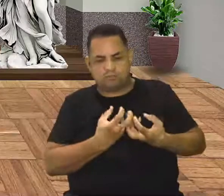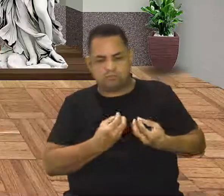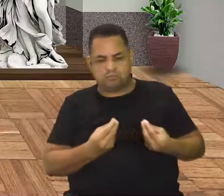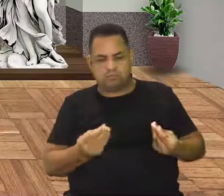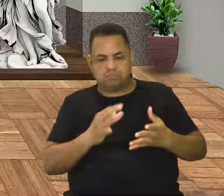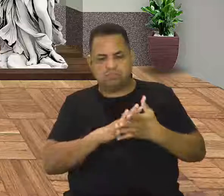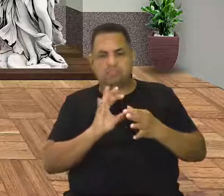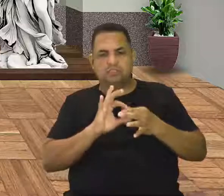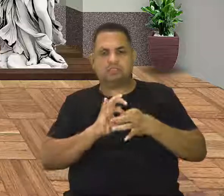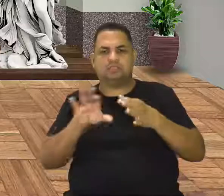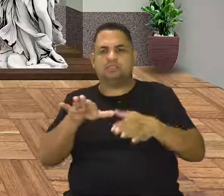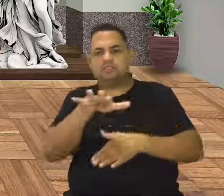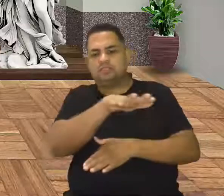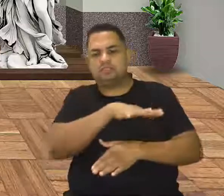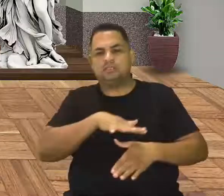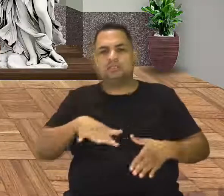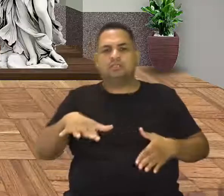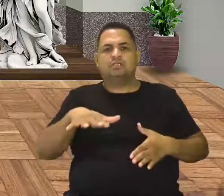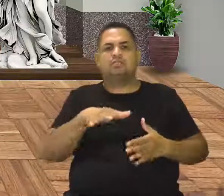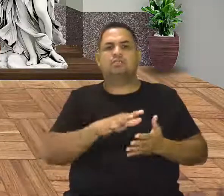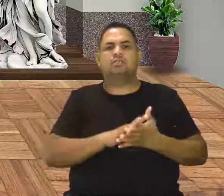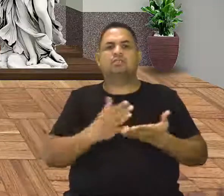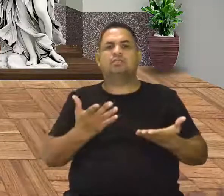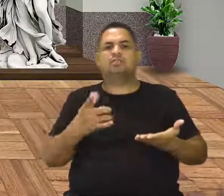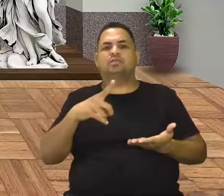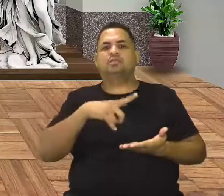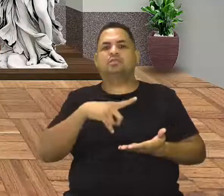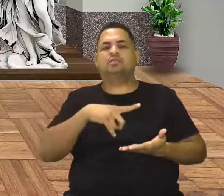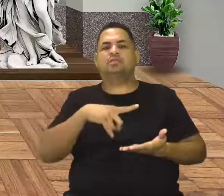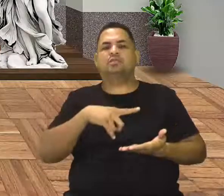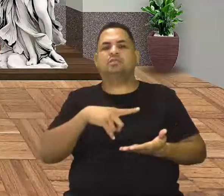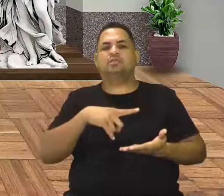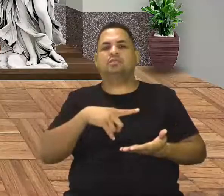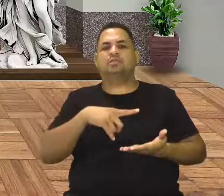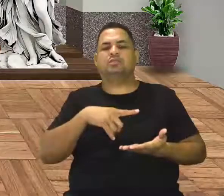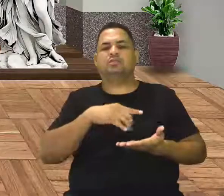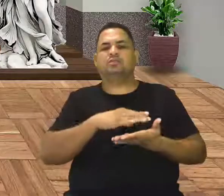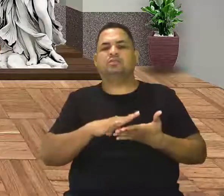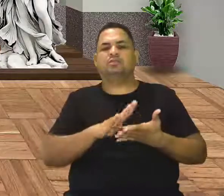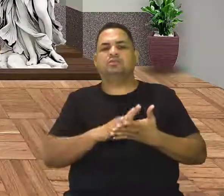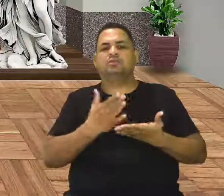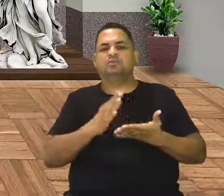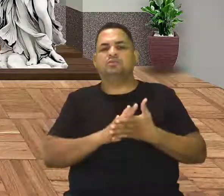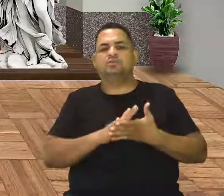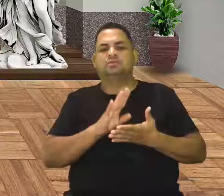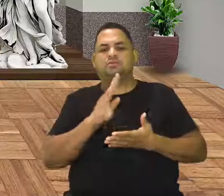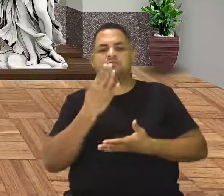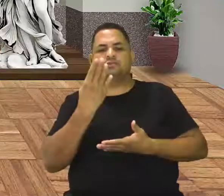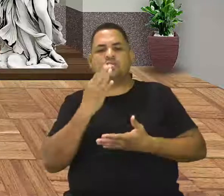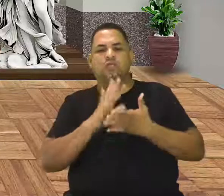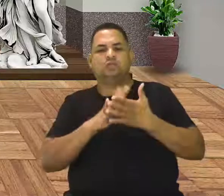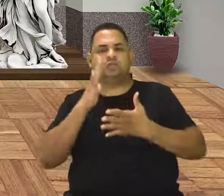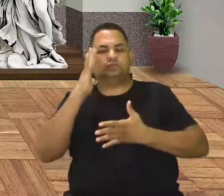foi abandonada. Ainda existe esse falso sonho de conquistar